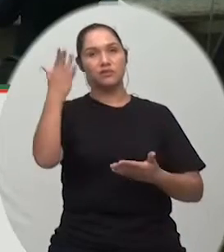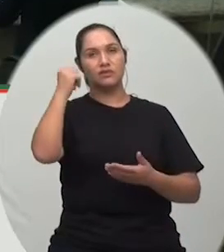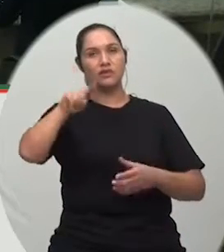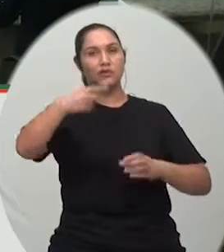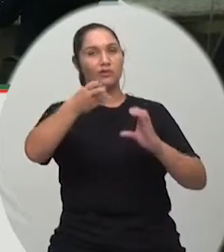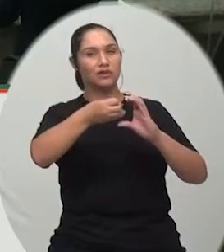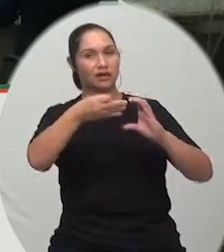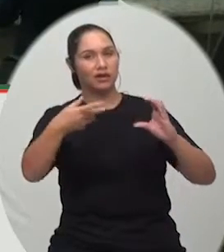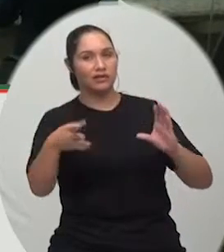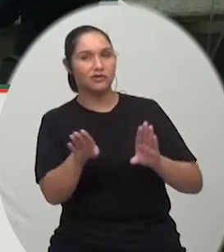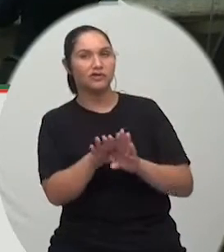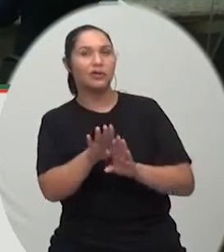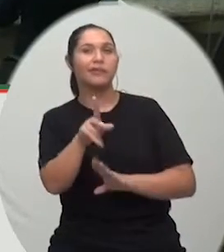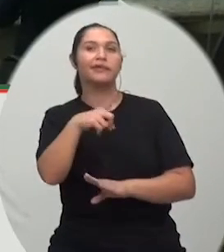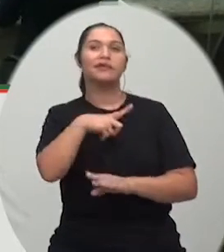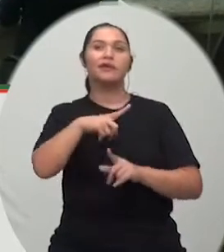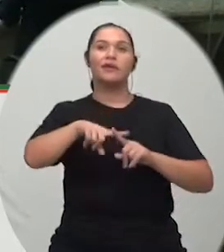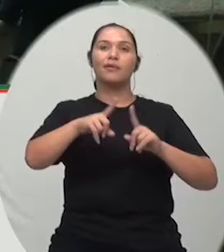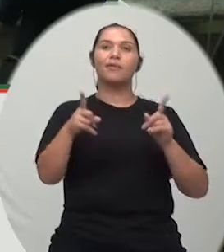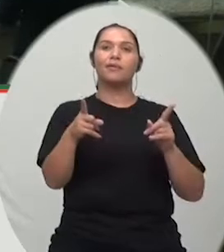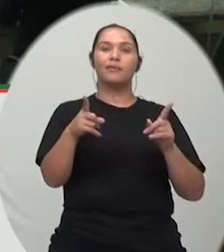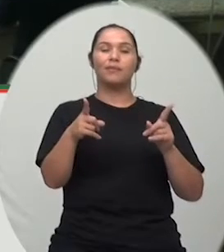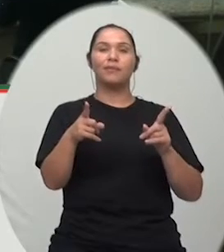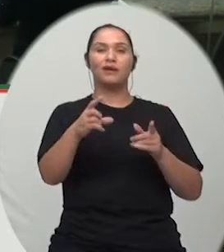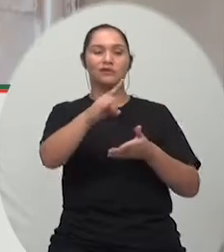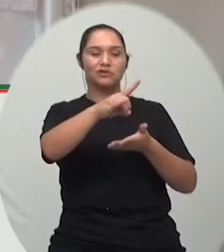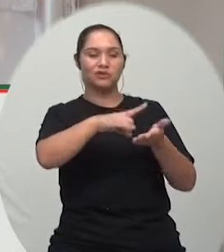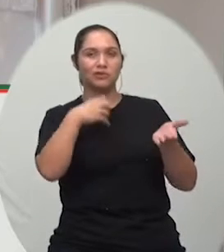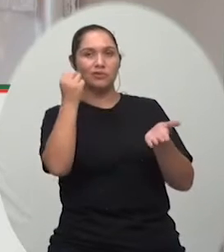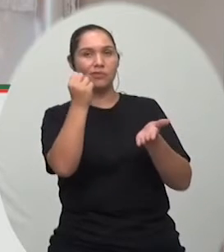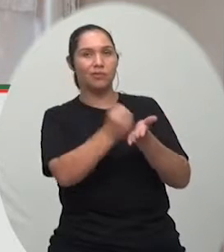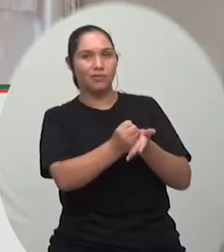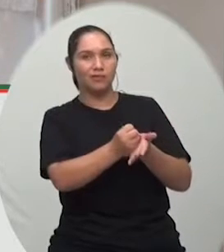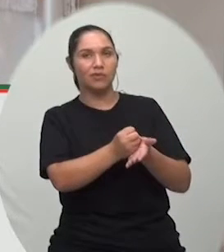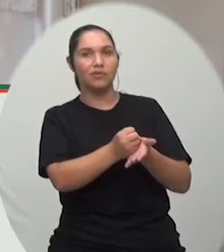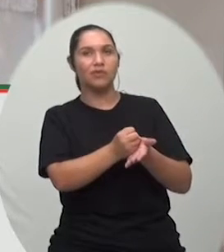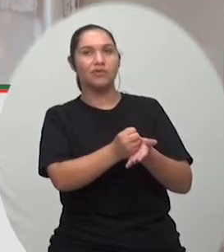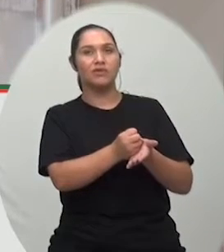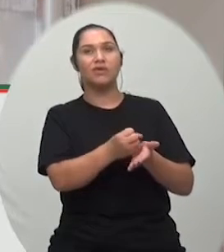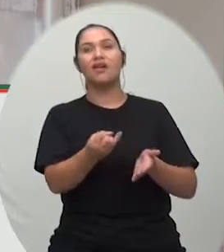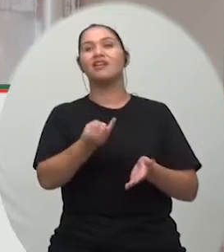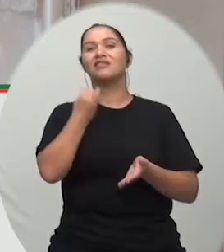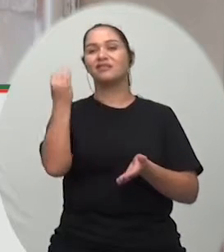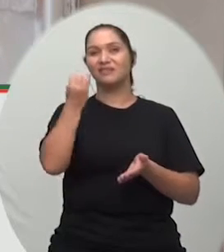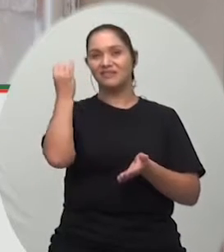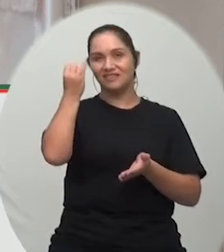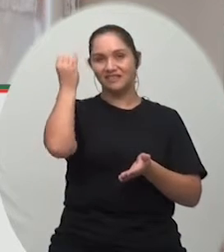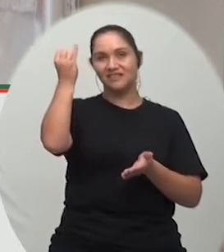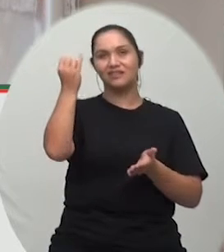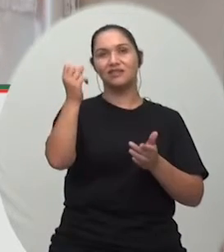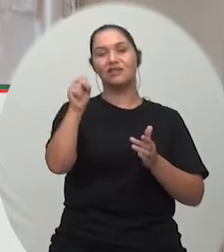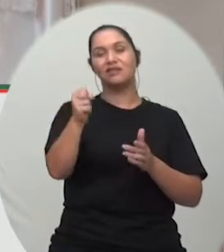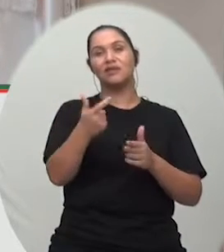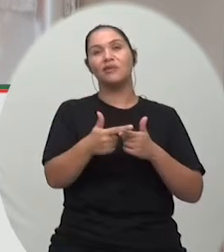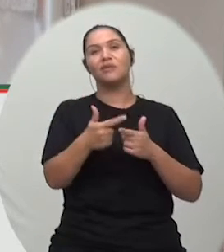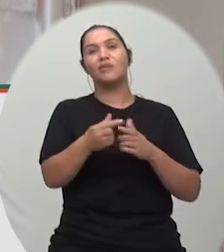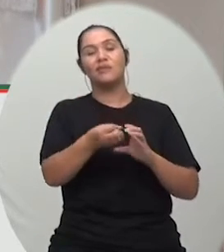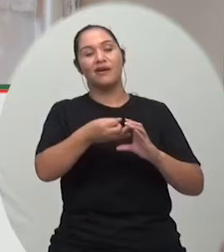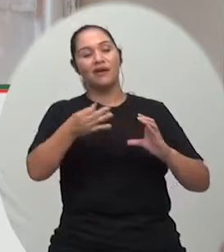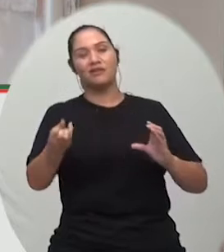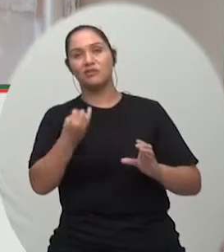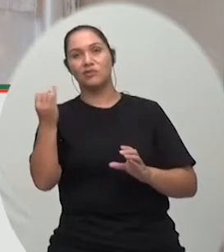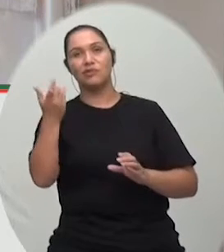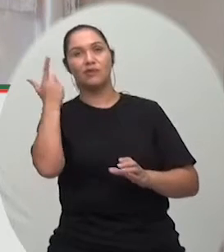e critérios que a universidade tem para ganhar esse selo, sim, mas, do meu ponto de vista, esse é o mais importante. É o canal aberto, sim, com a coordenação.